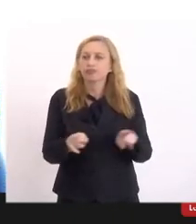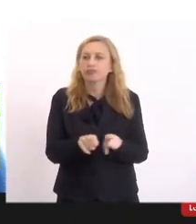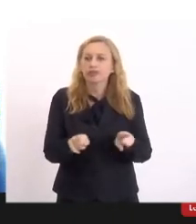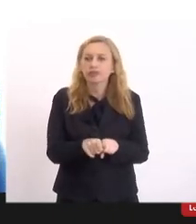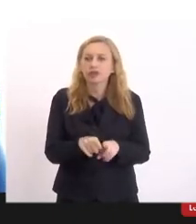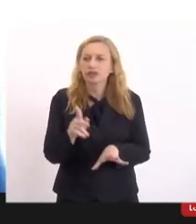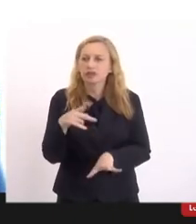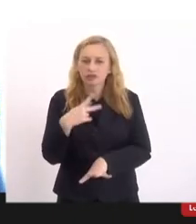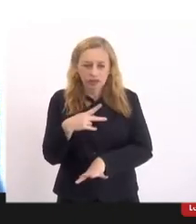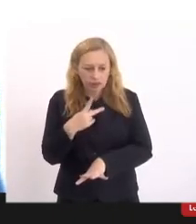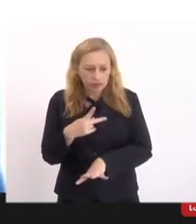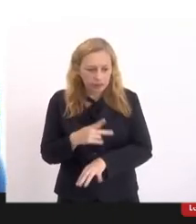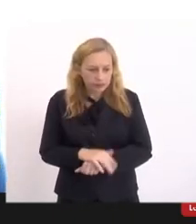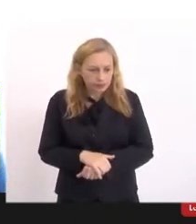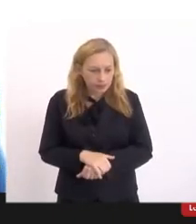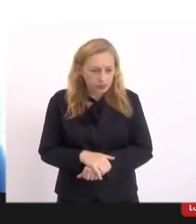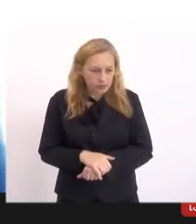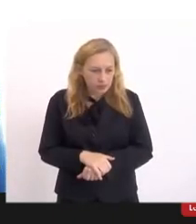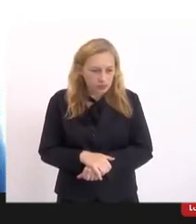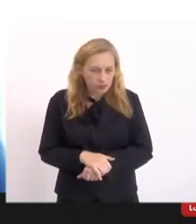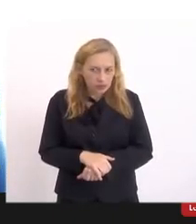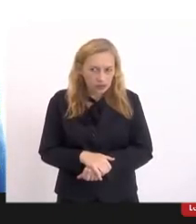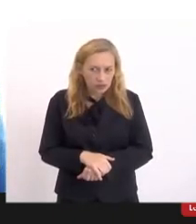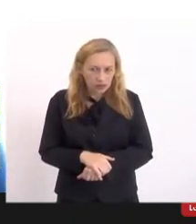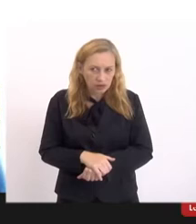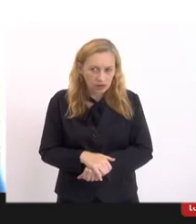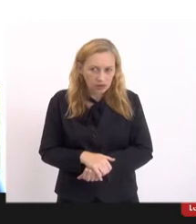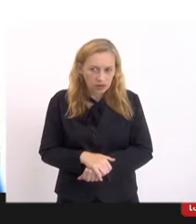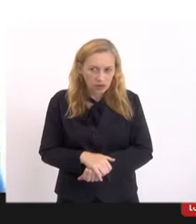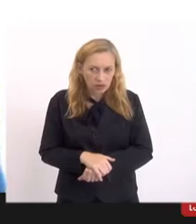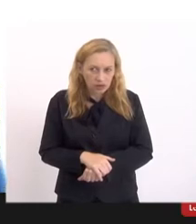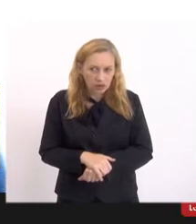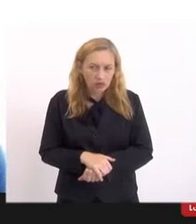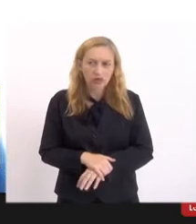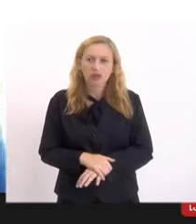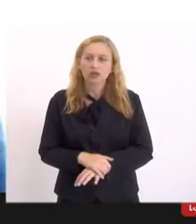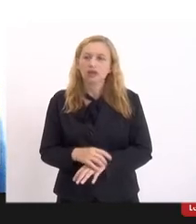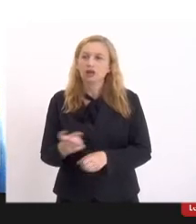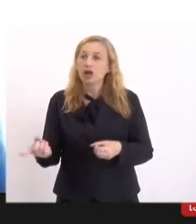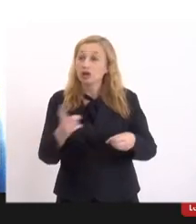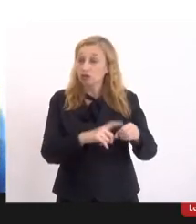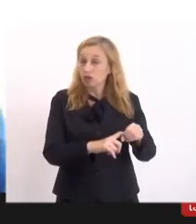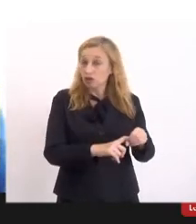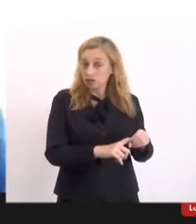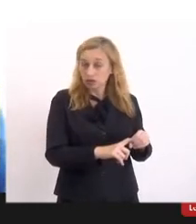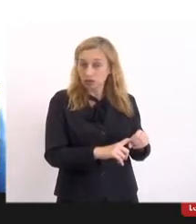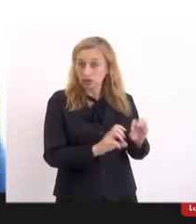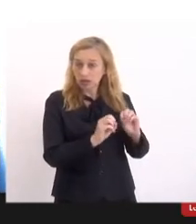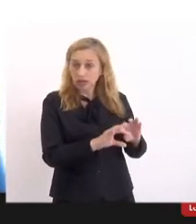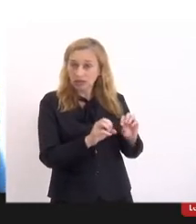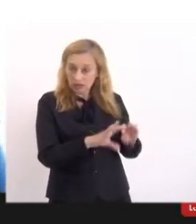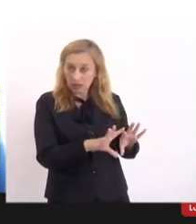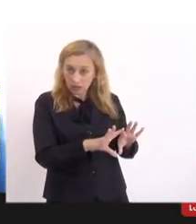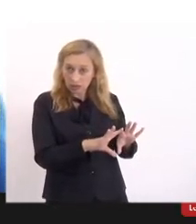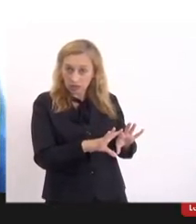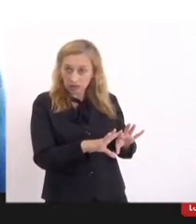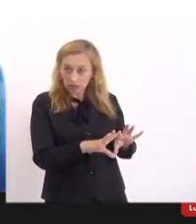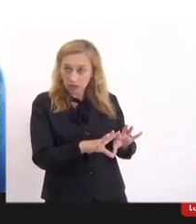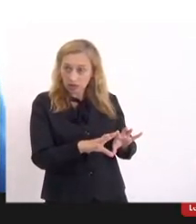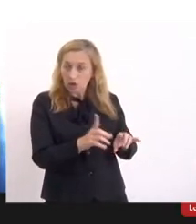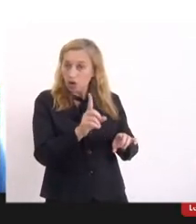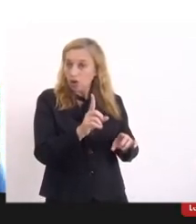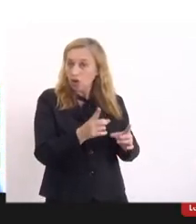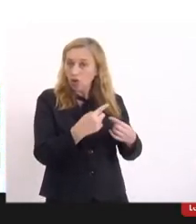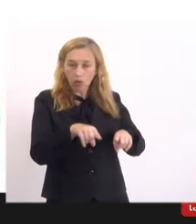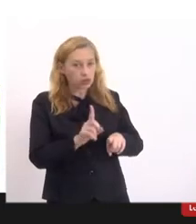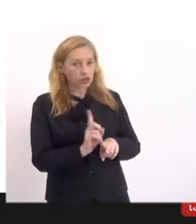sala. Né? Ninguém aqui está propondo a suspensão das aulas. A gente tem hoje uma comunidade escolar vacinada, especialmente